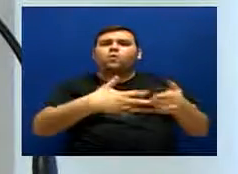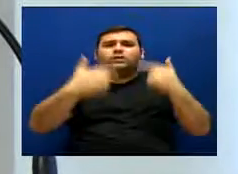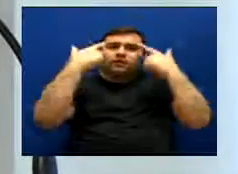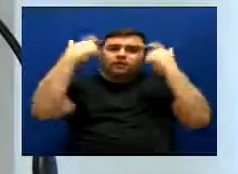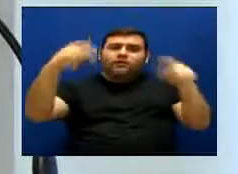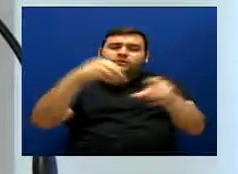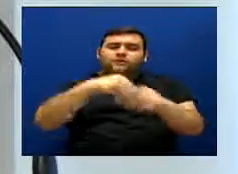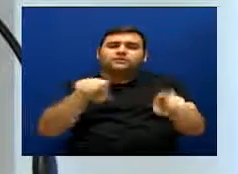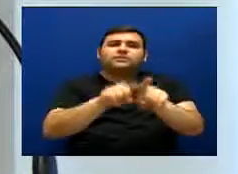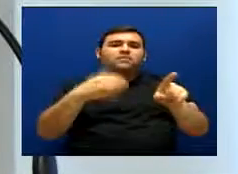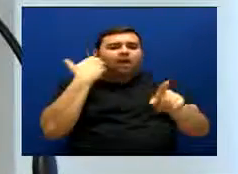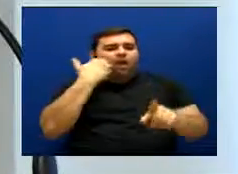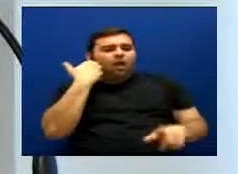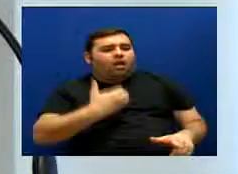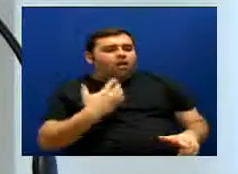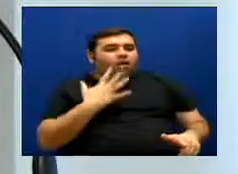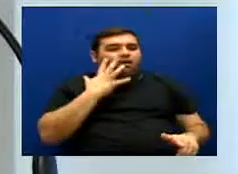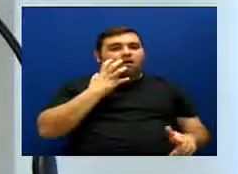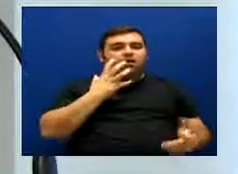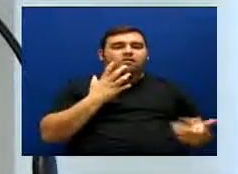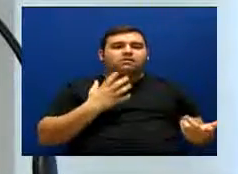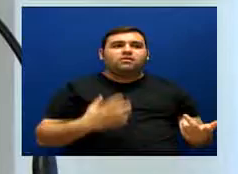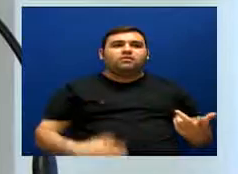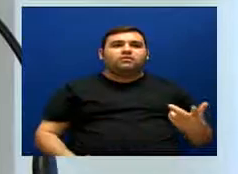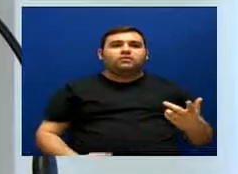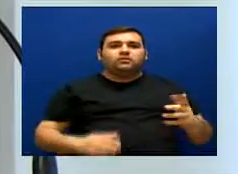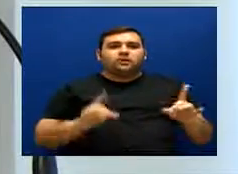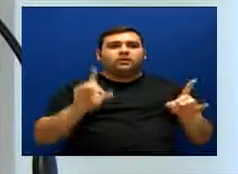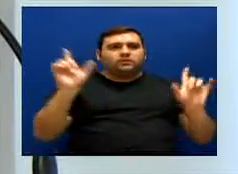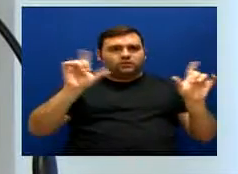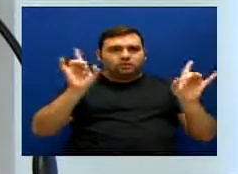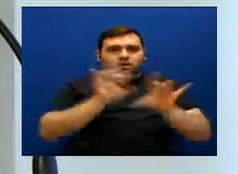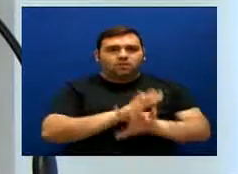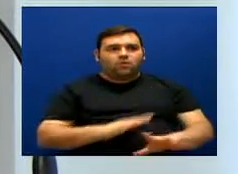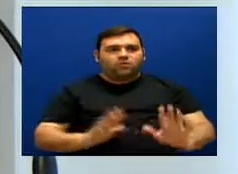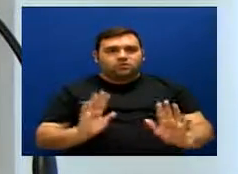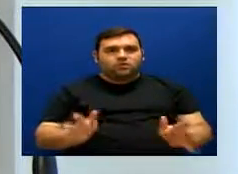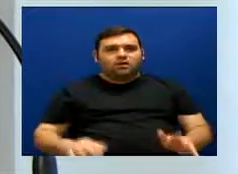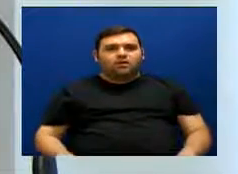de violência e assédio dentro... Oi? Já acabaram as televisões?